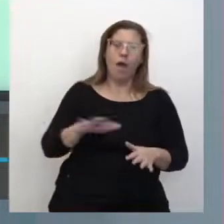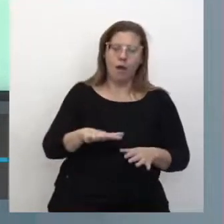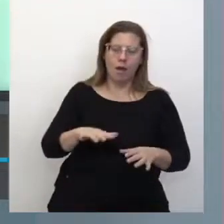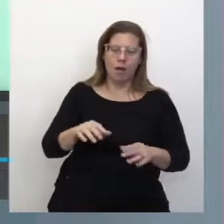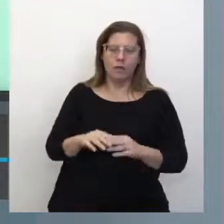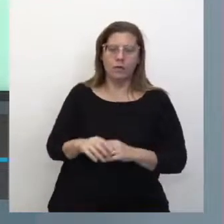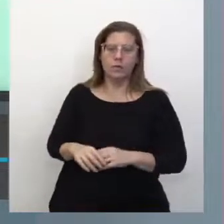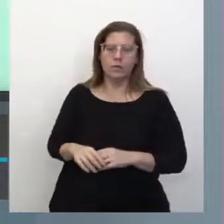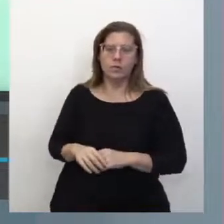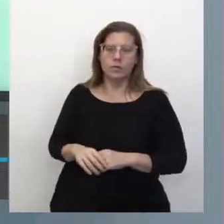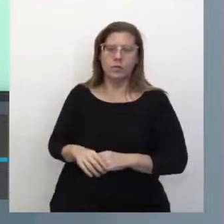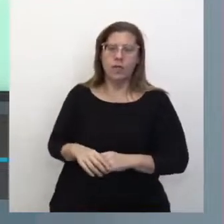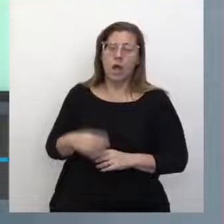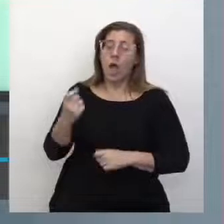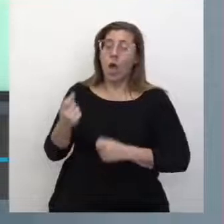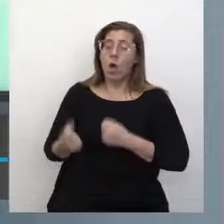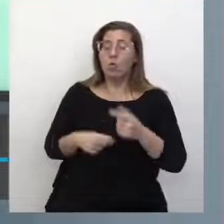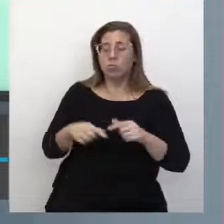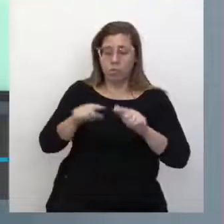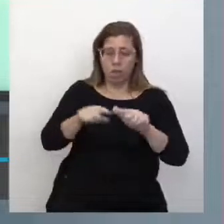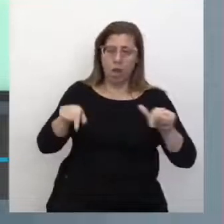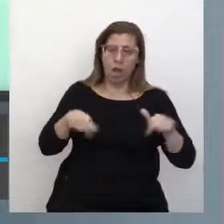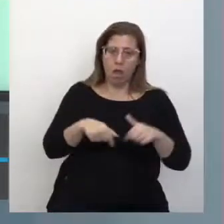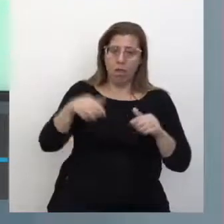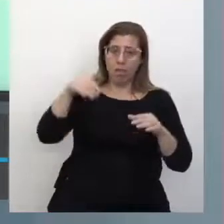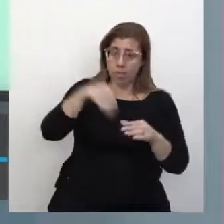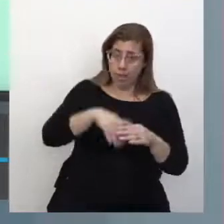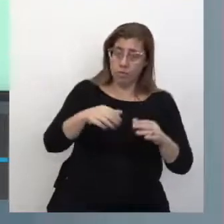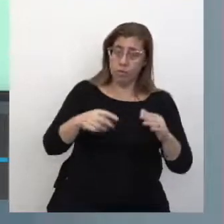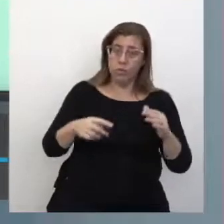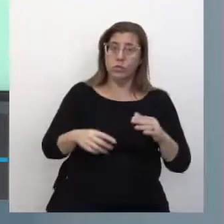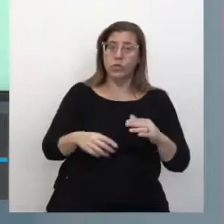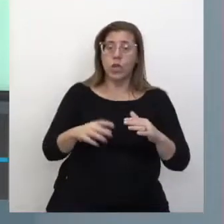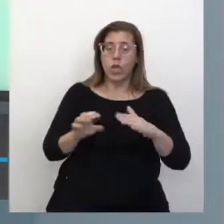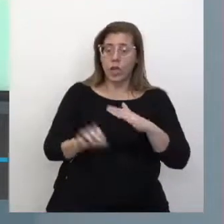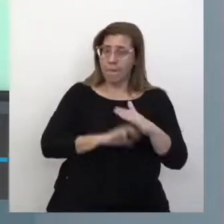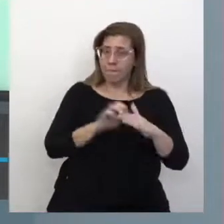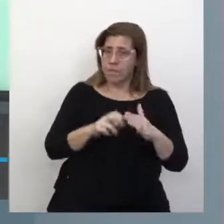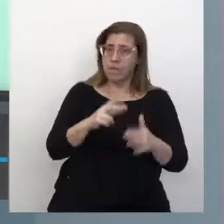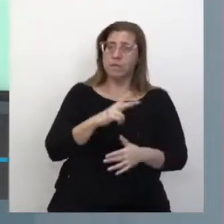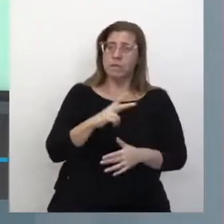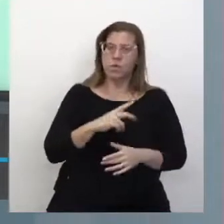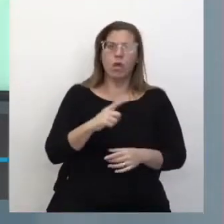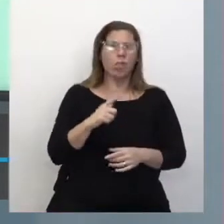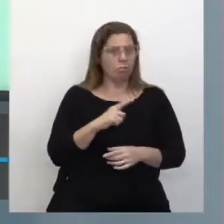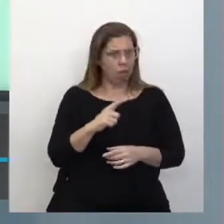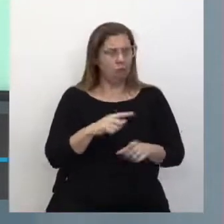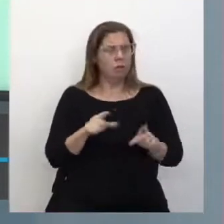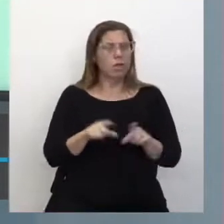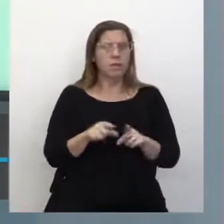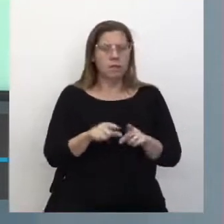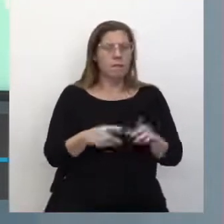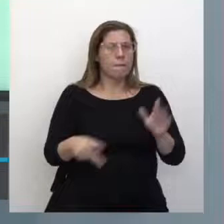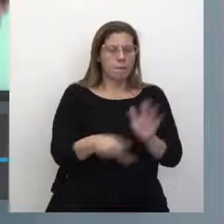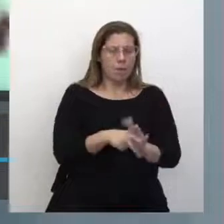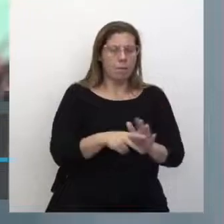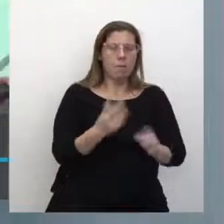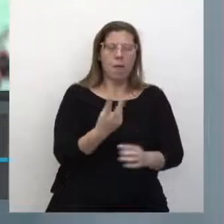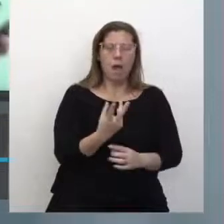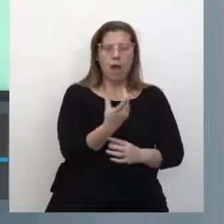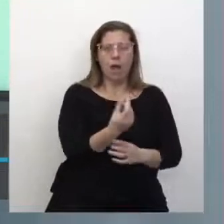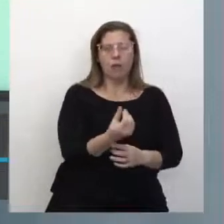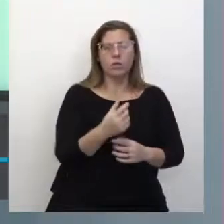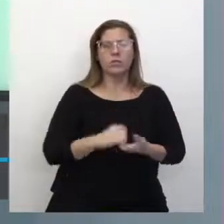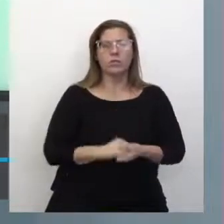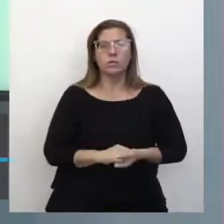né, alguns salões específicos dentro até de empresas privadas, né, algumas têm lá um espaço dedicado apenas à